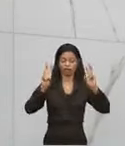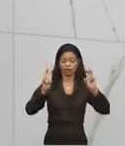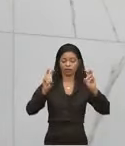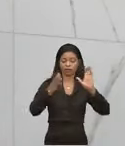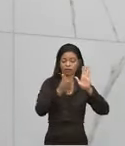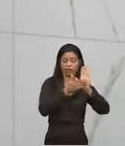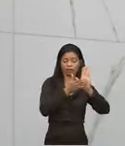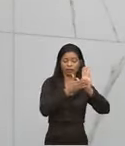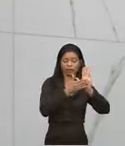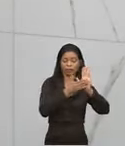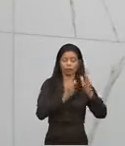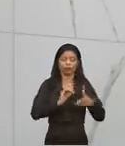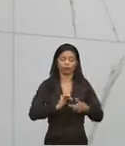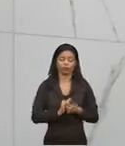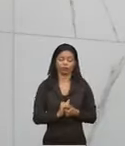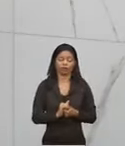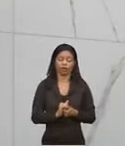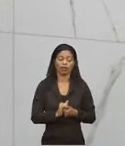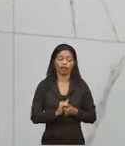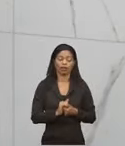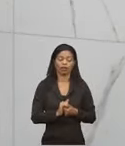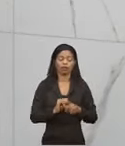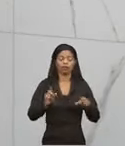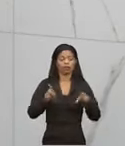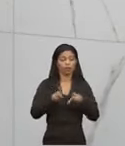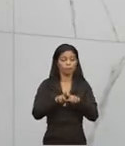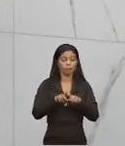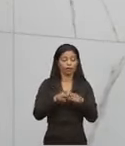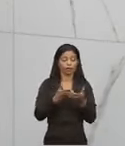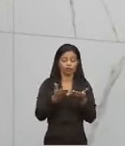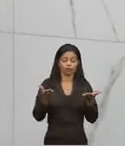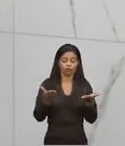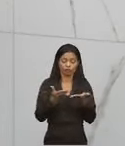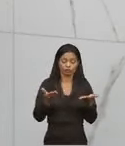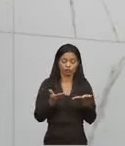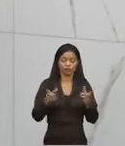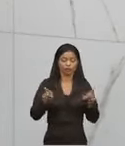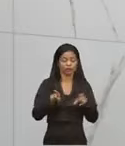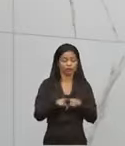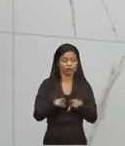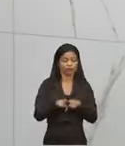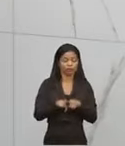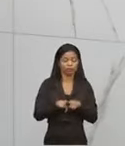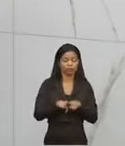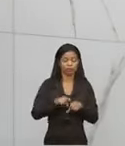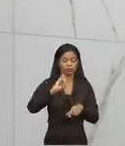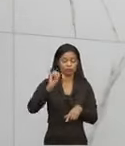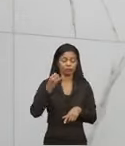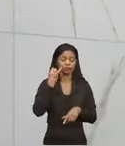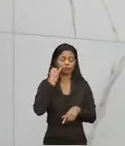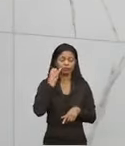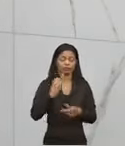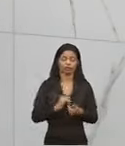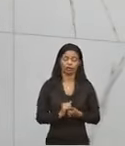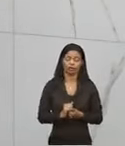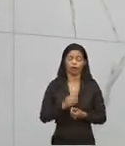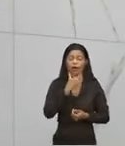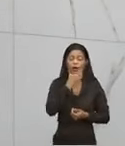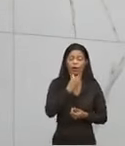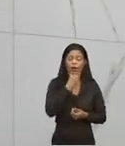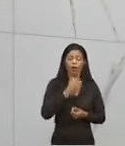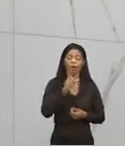e falar, nobre vereador Sinho do Bois, fé em Deus, Deus vai permitir que um dia você esteja aqui nesse parlamento, e